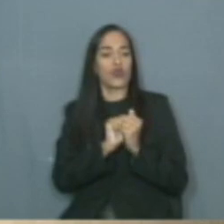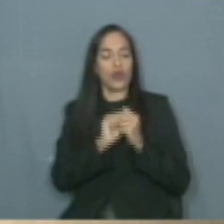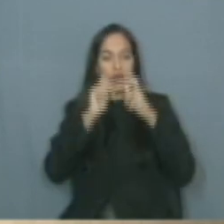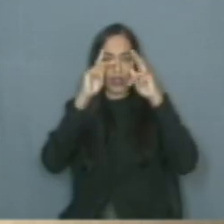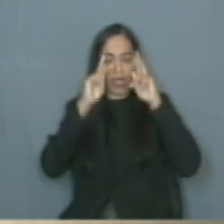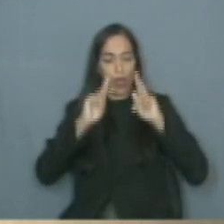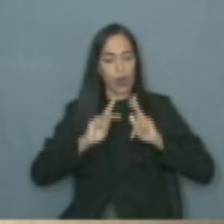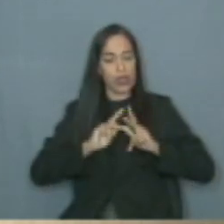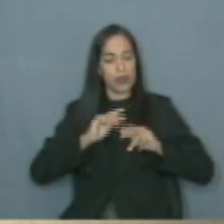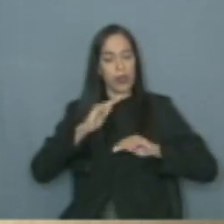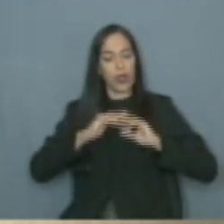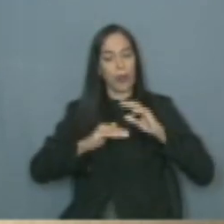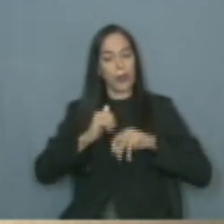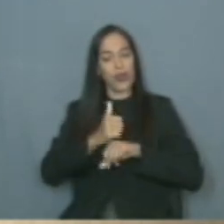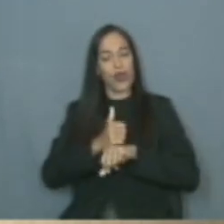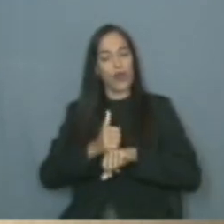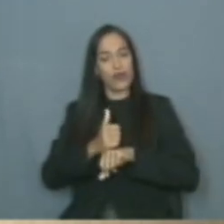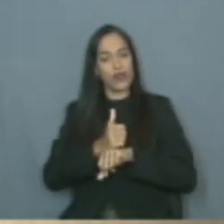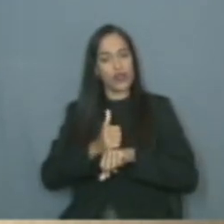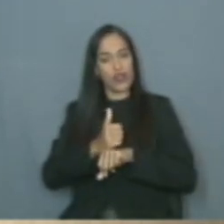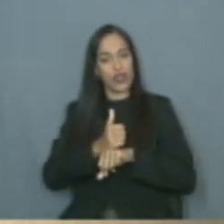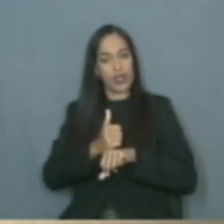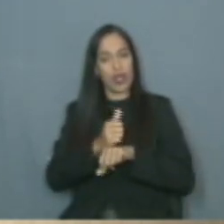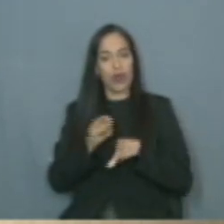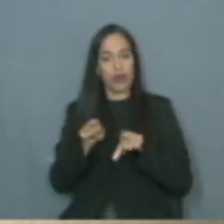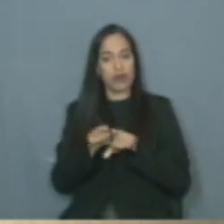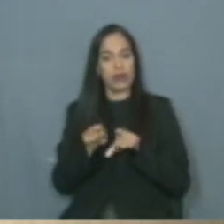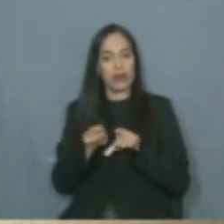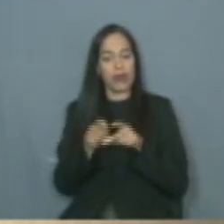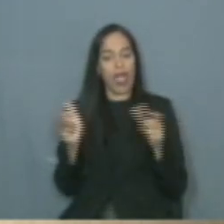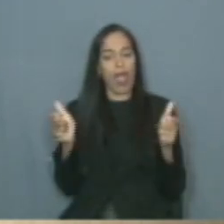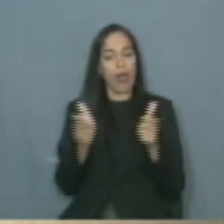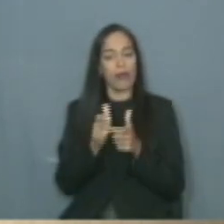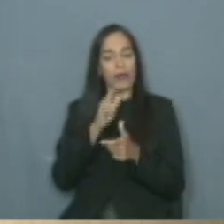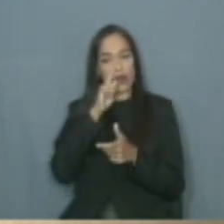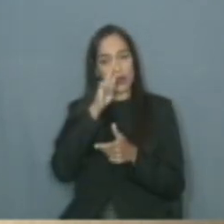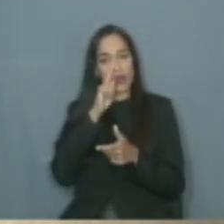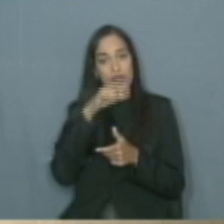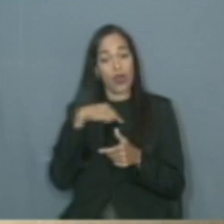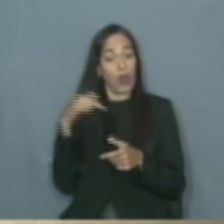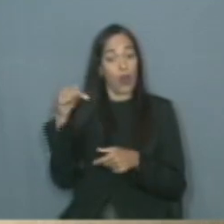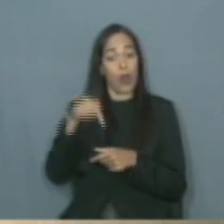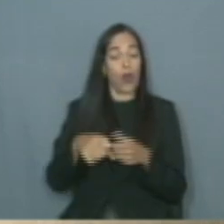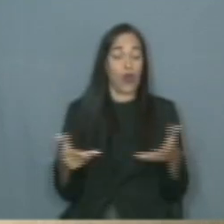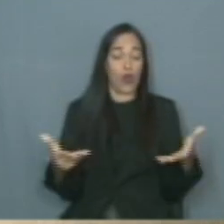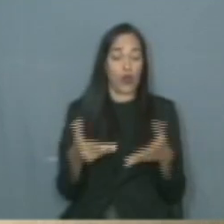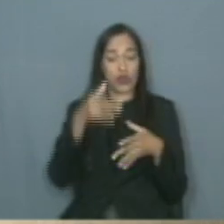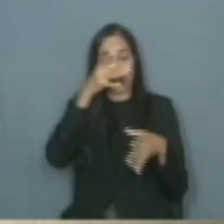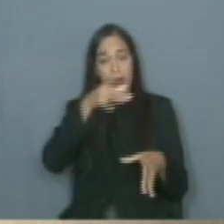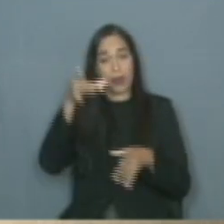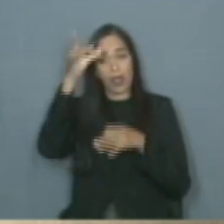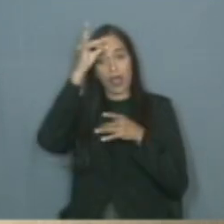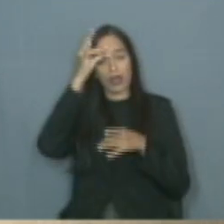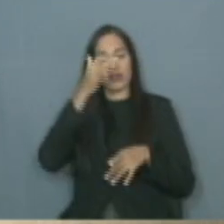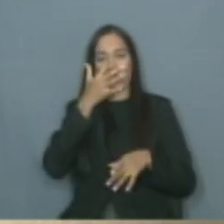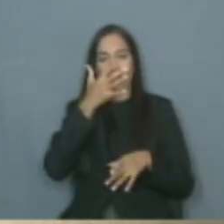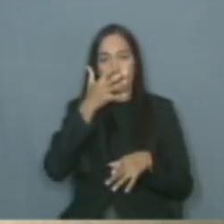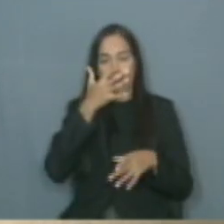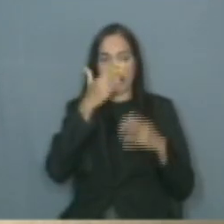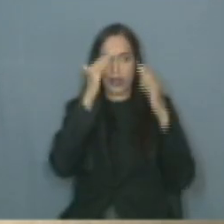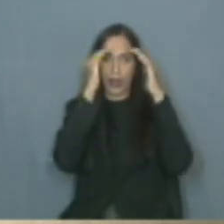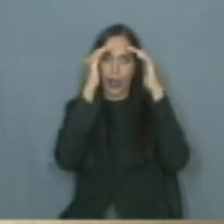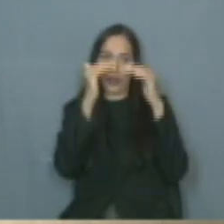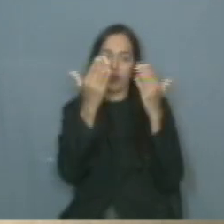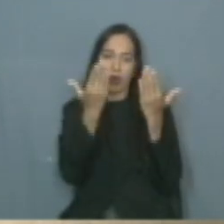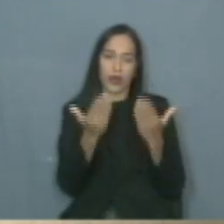reconhecimento profissional chegue também aos redutores de danos. Mas o que me fez vir a essa parte, vereador, e com todo o respeito e admiração ao